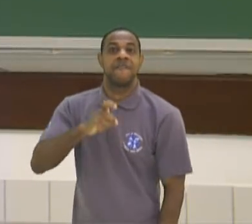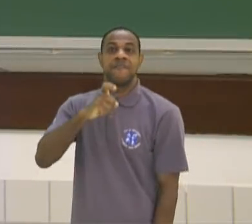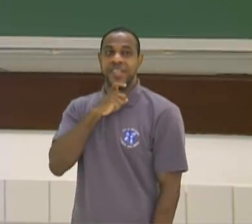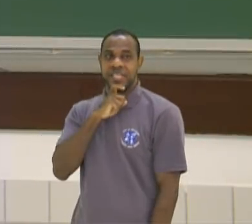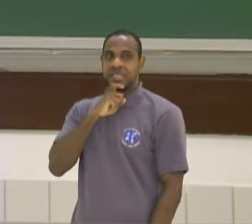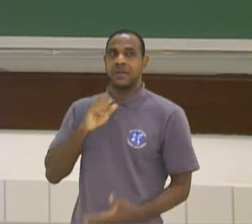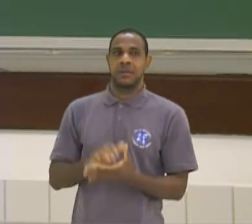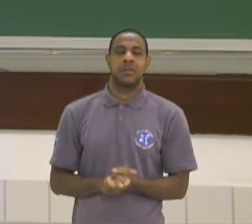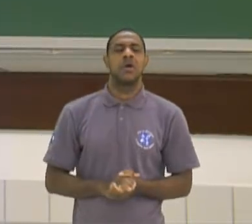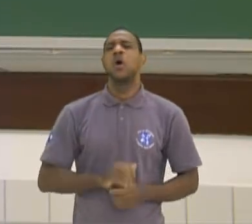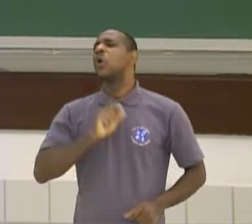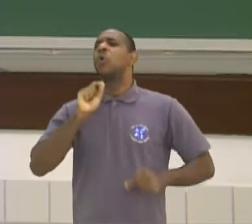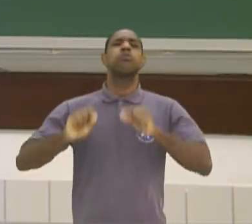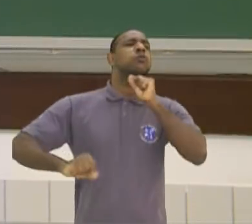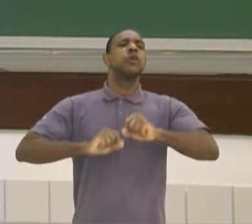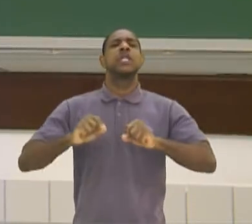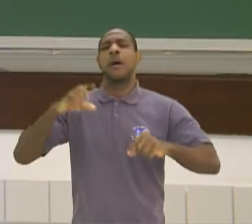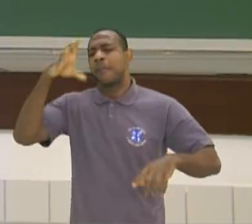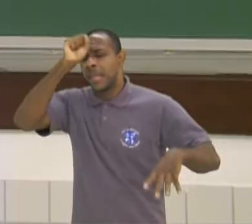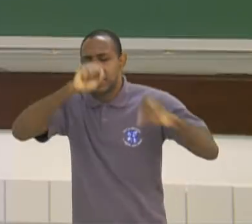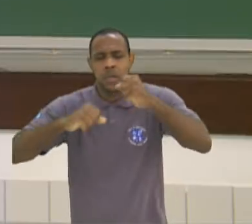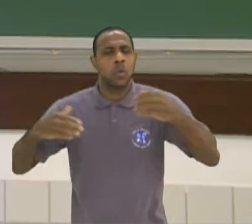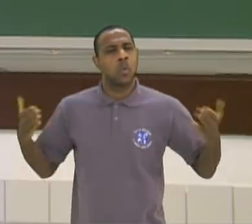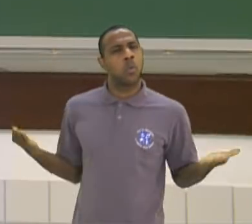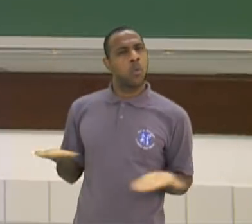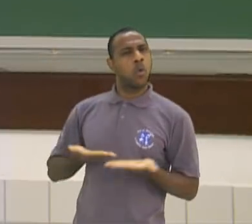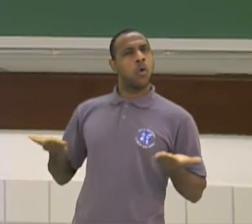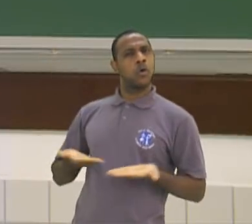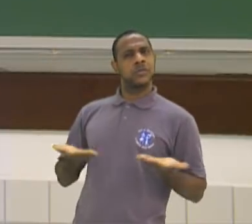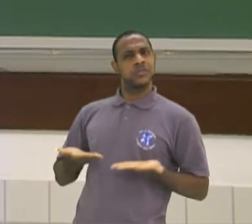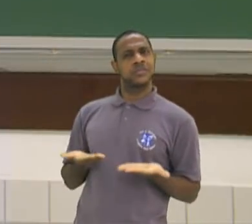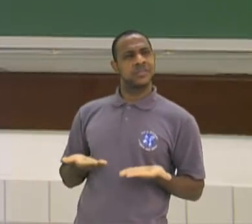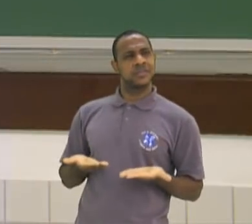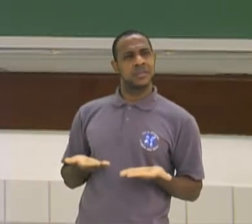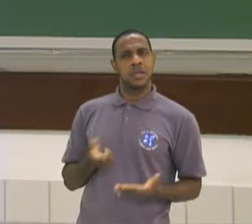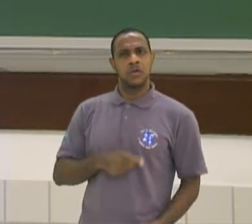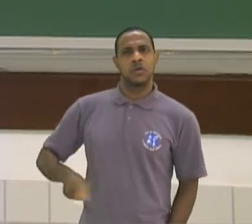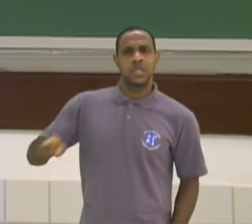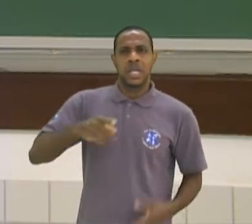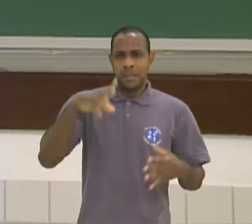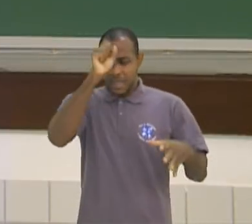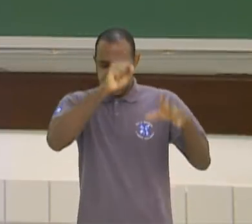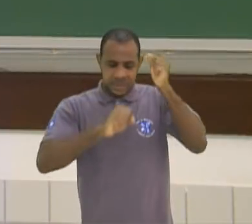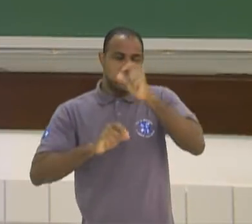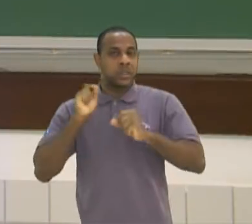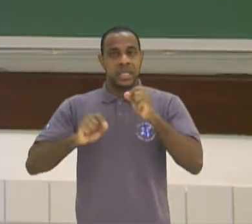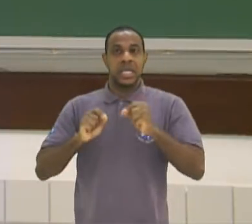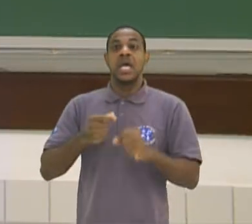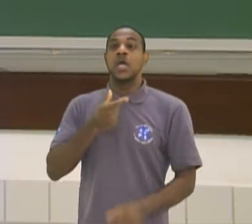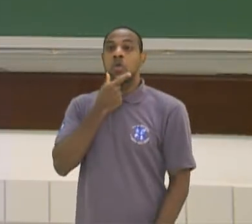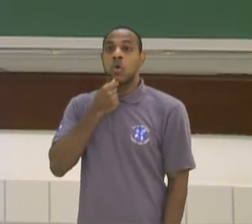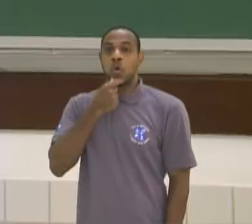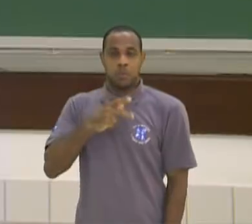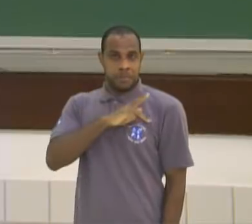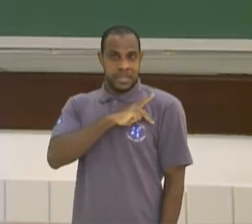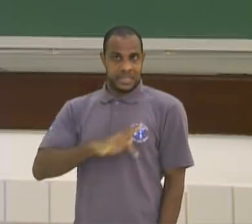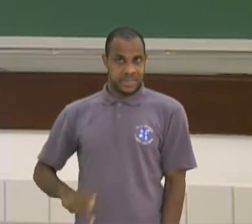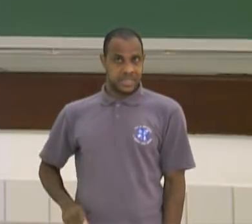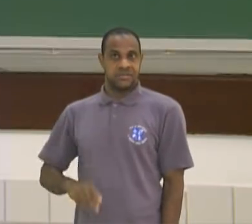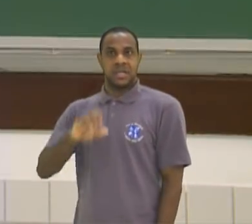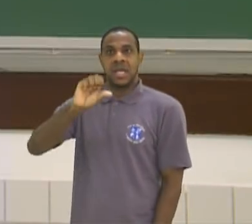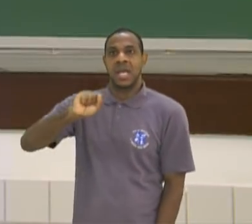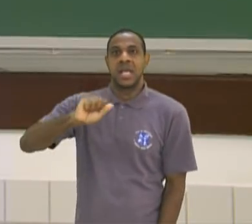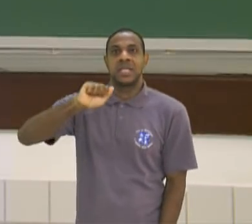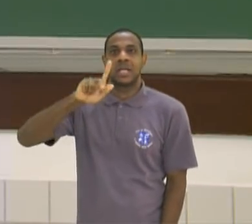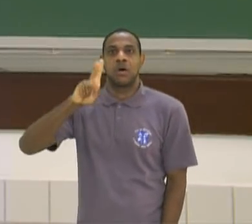você aprendeu na aula de hoje, para a gente fechar? Você aprendeu que Salvador Allende, eleito